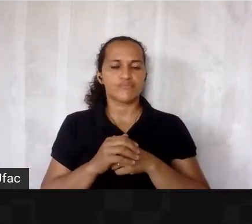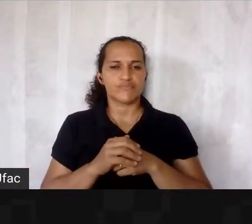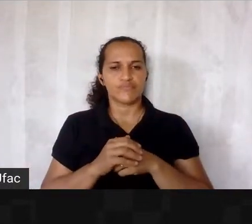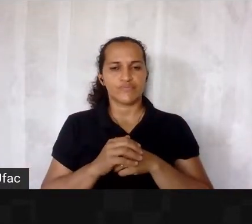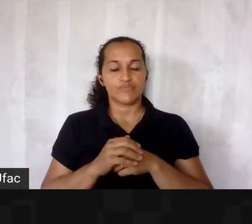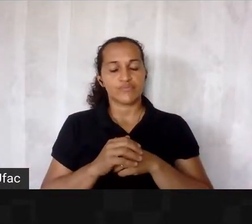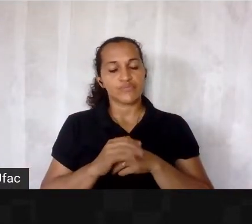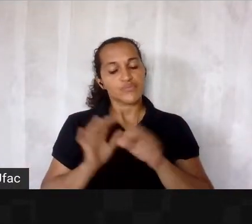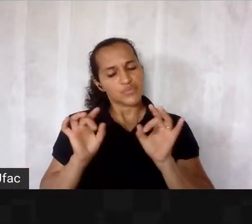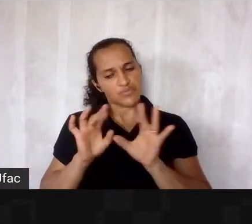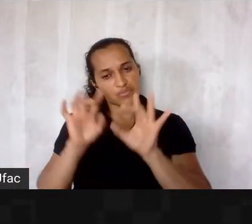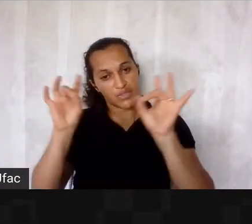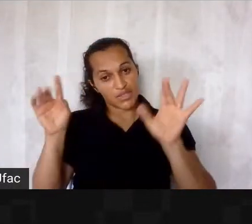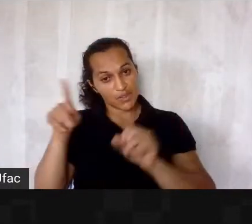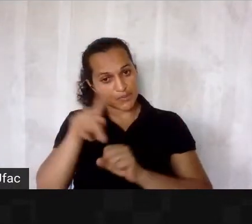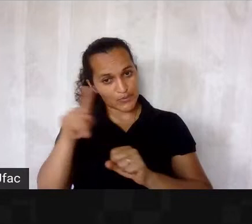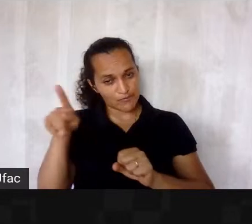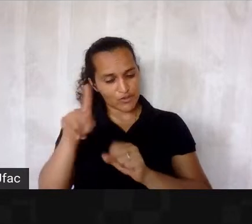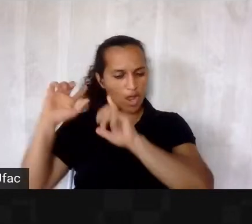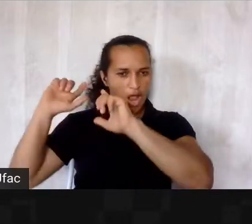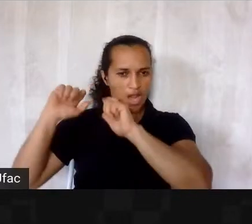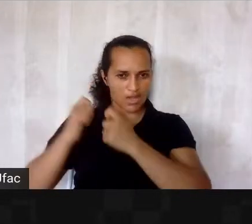à professora Aline Suellen,